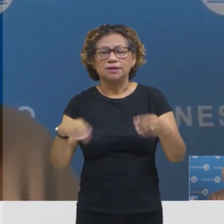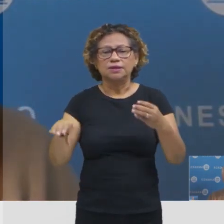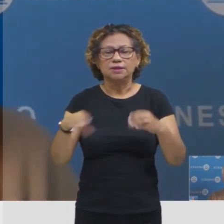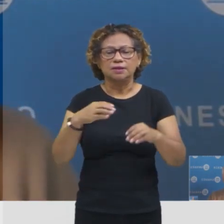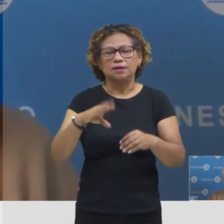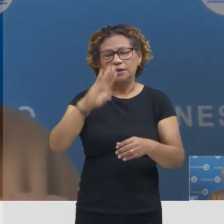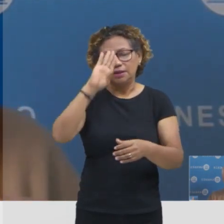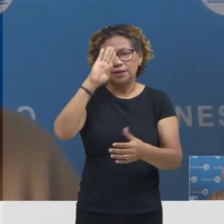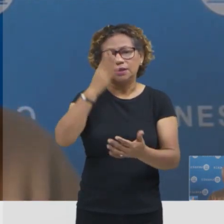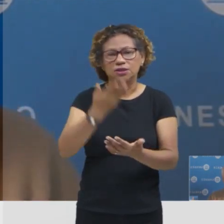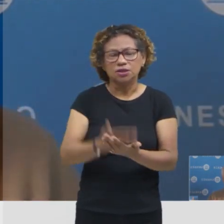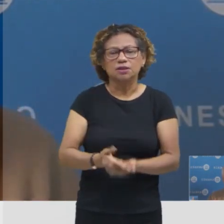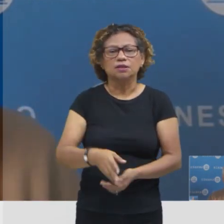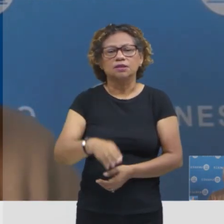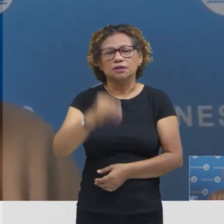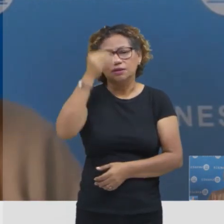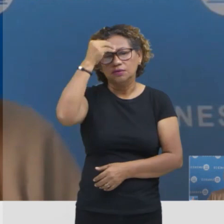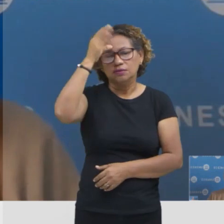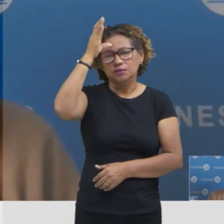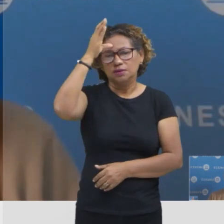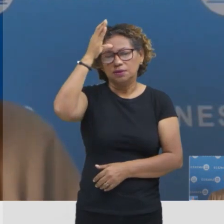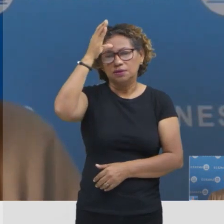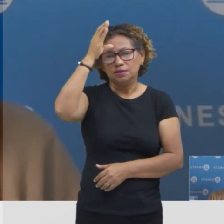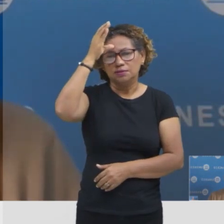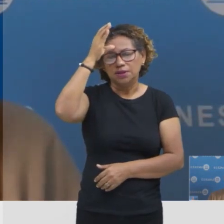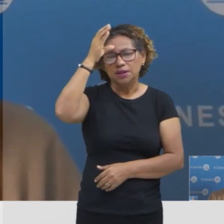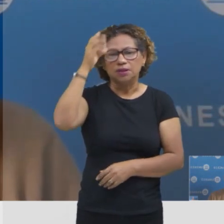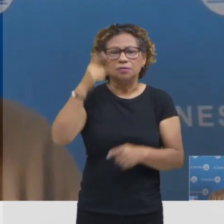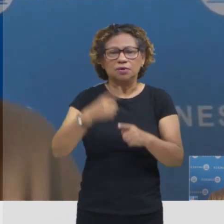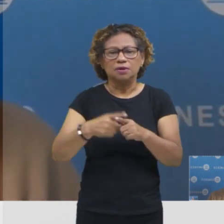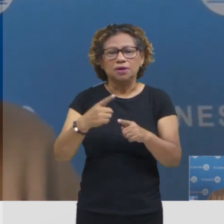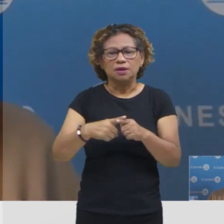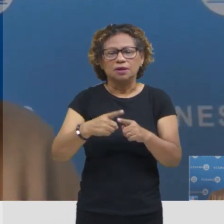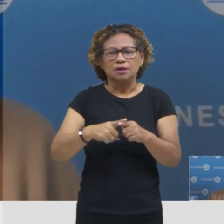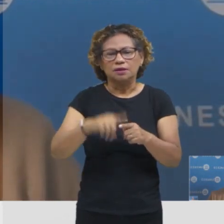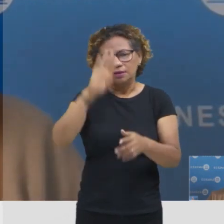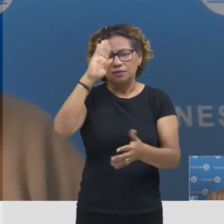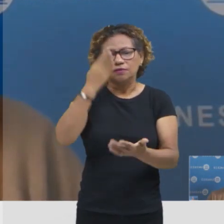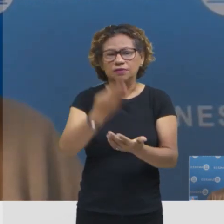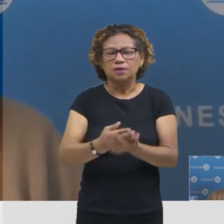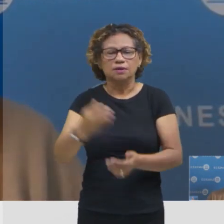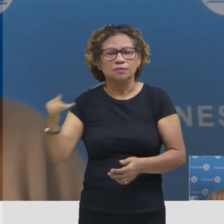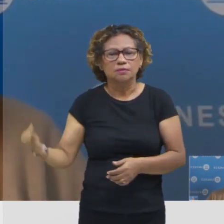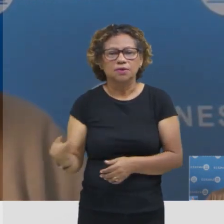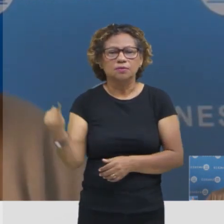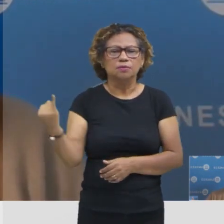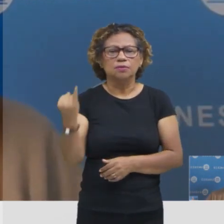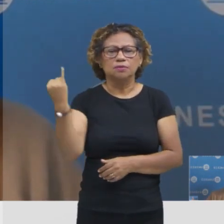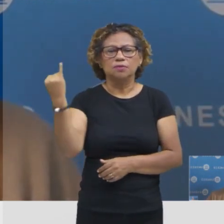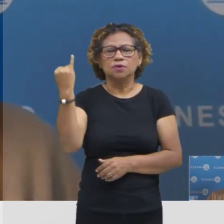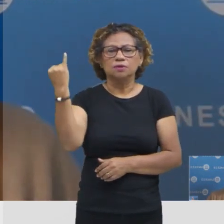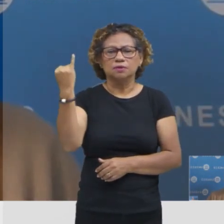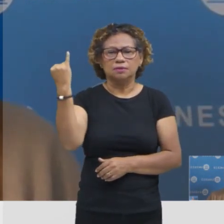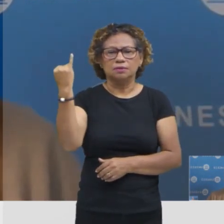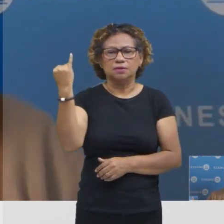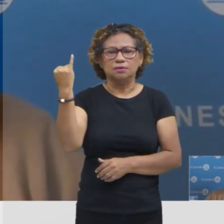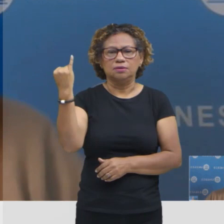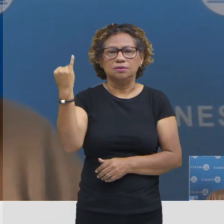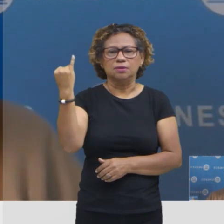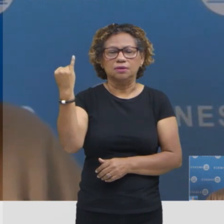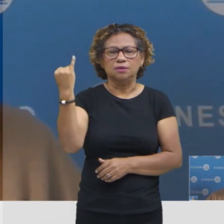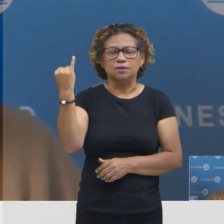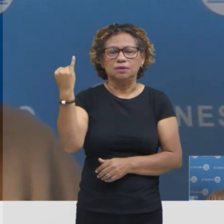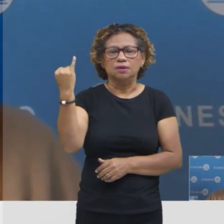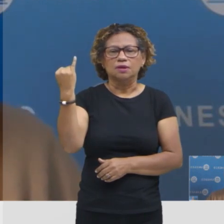confiança no conhecimento e na ciência, porque essa confiança é central para nos dar a serenidade e